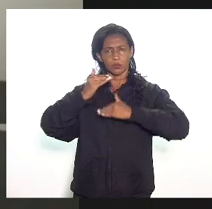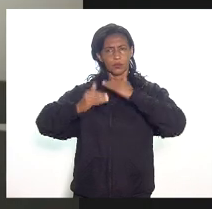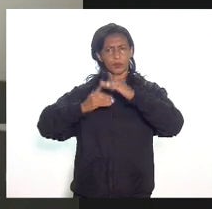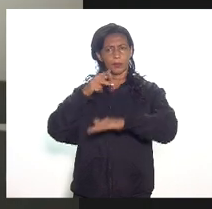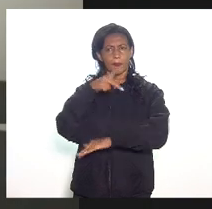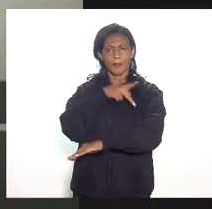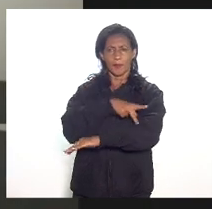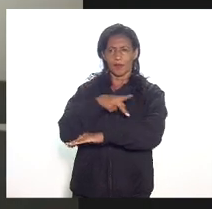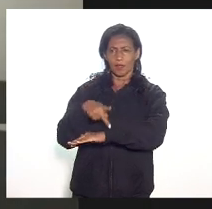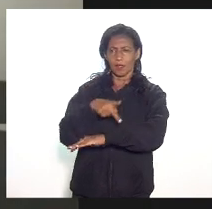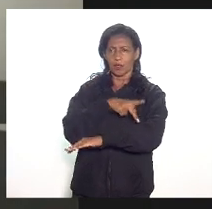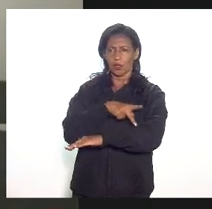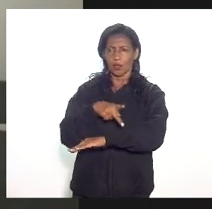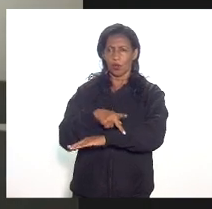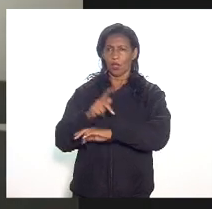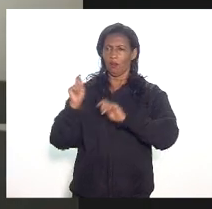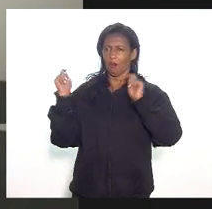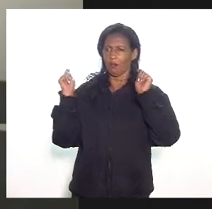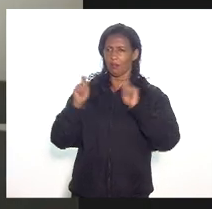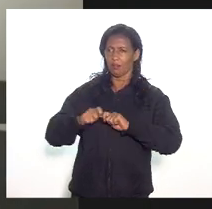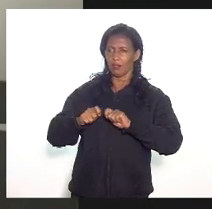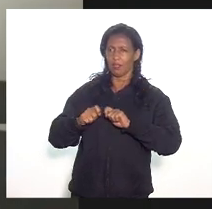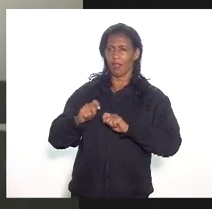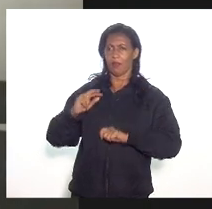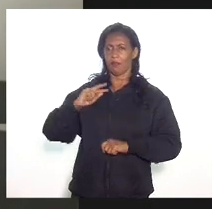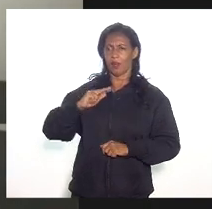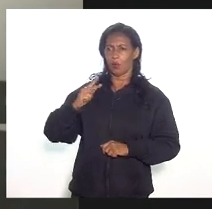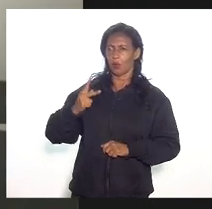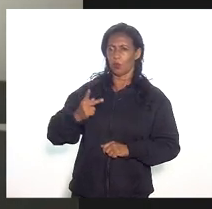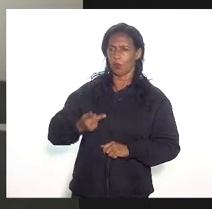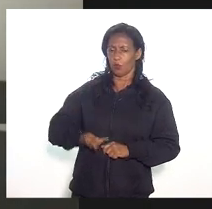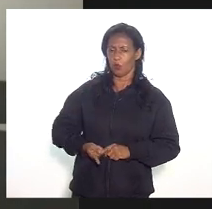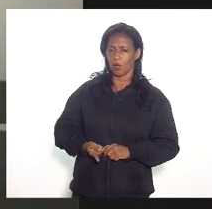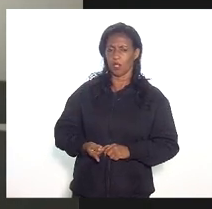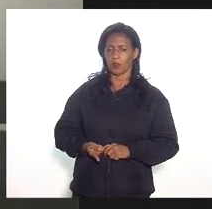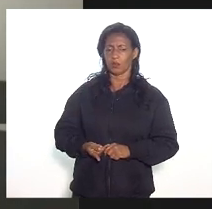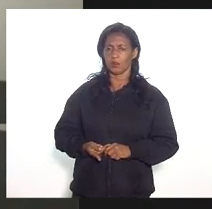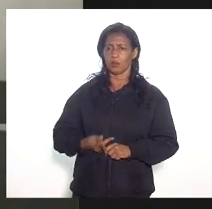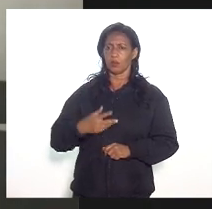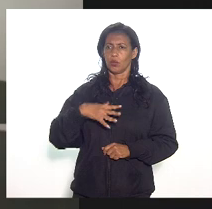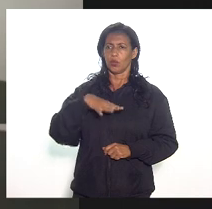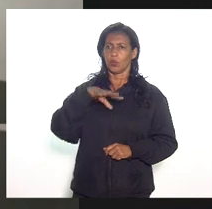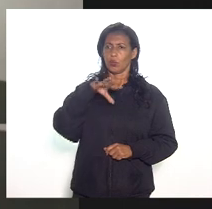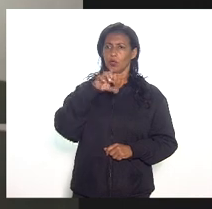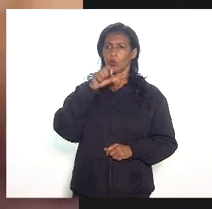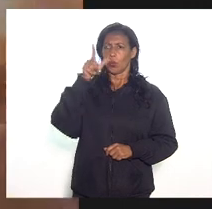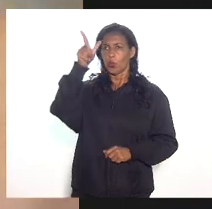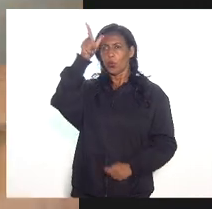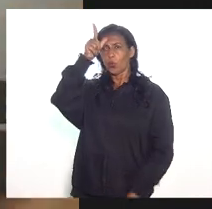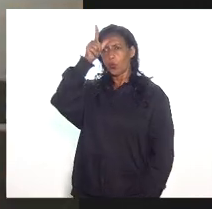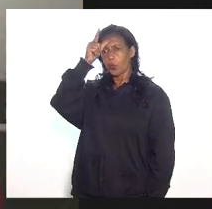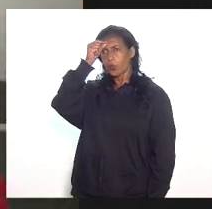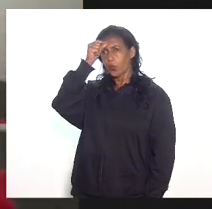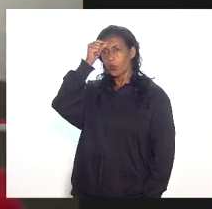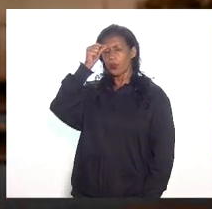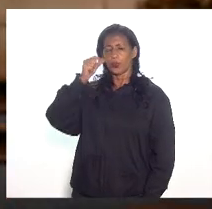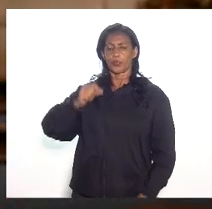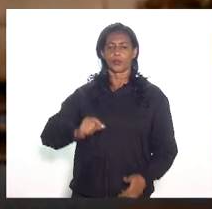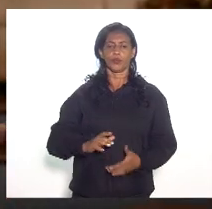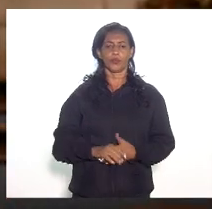que possa trazer para a humanidade um respiro então sim senhor presidente